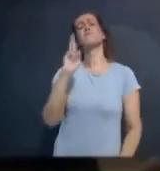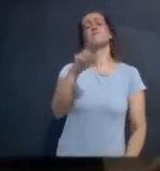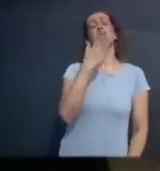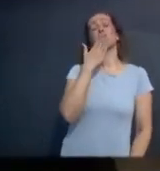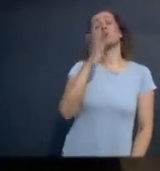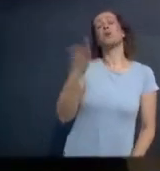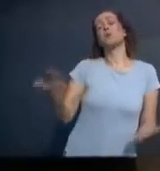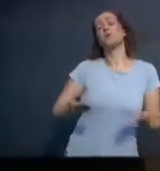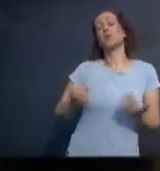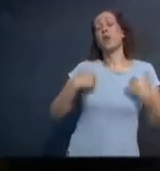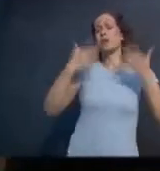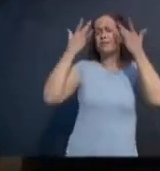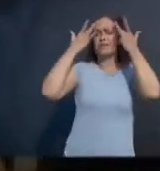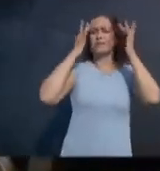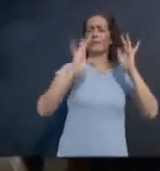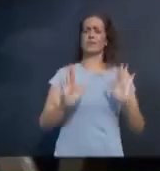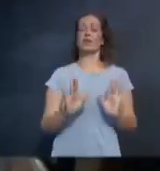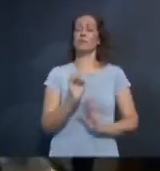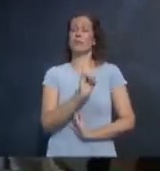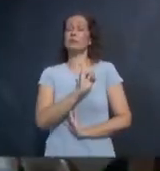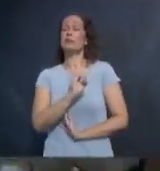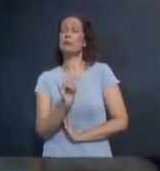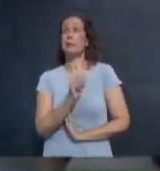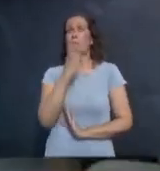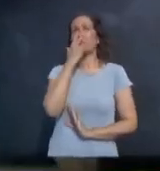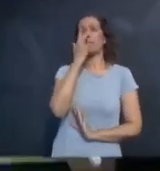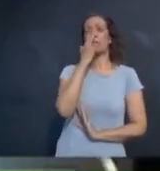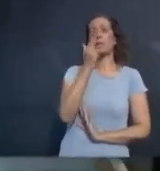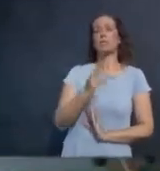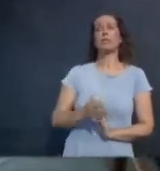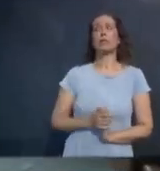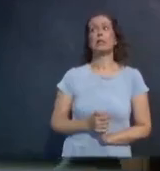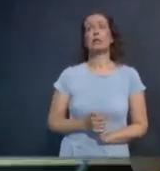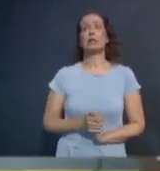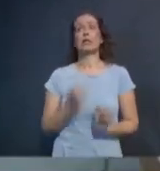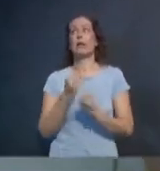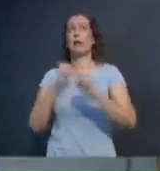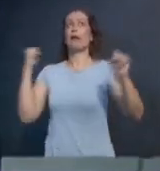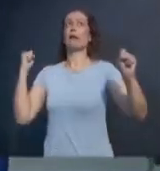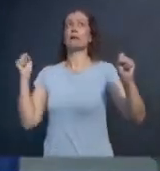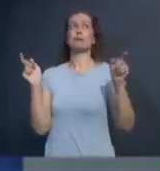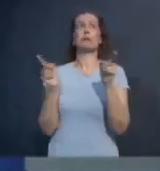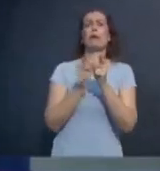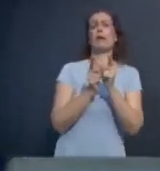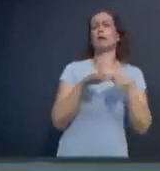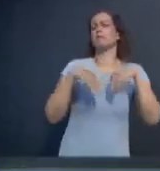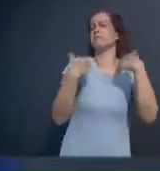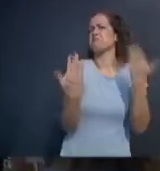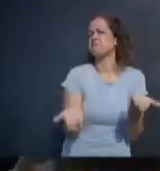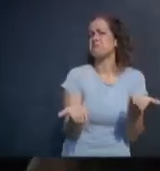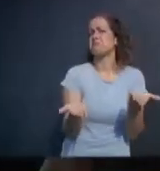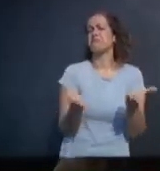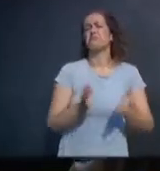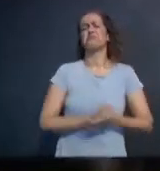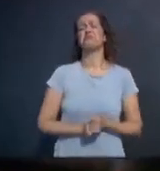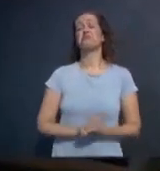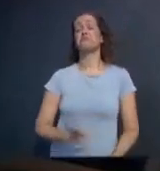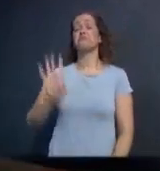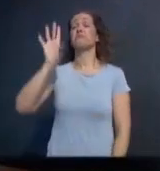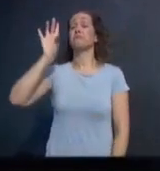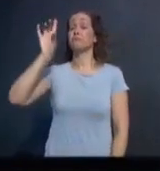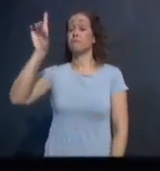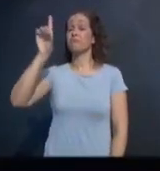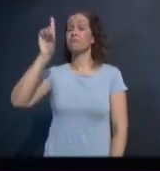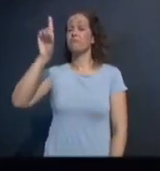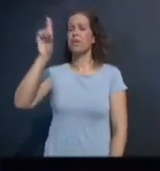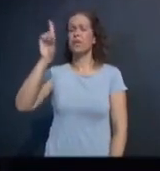Deus hoje. Seja ela grande demais, seja ela bem pequena, não importa. Porque para Deus não existe nada que